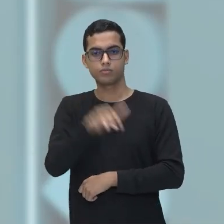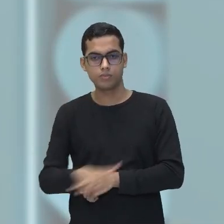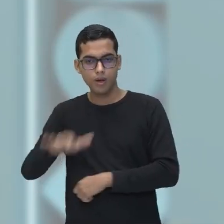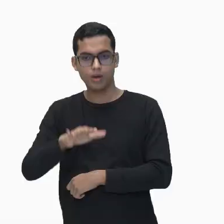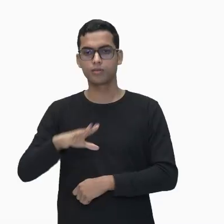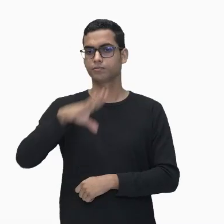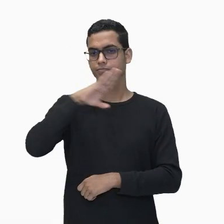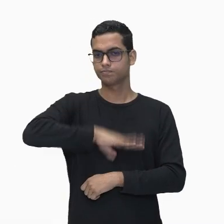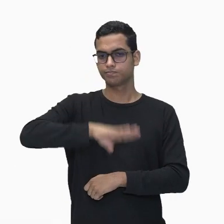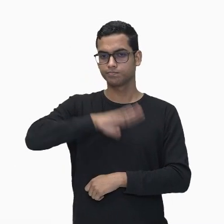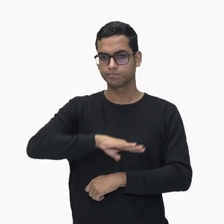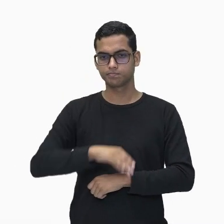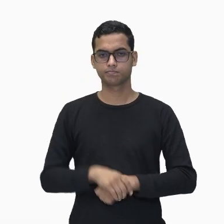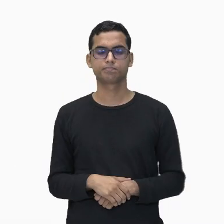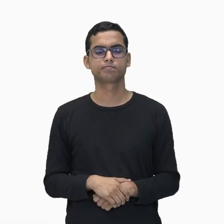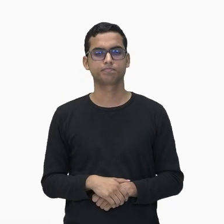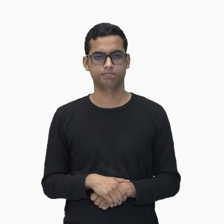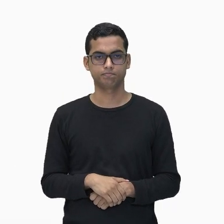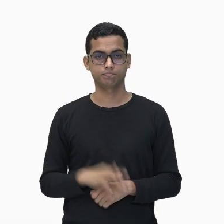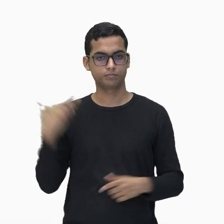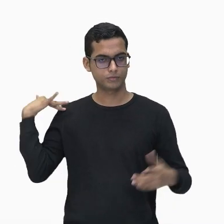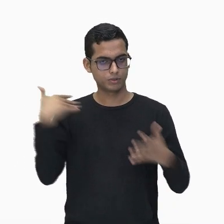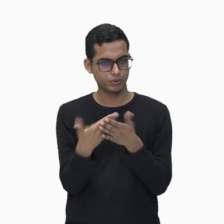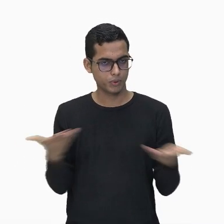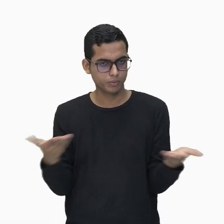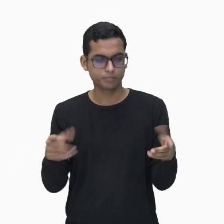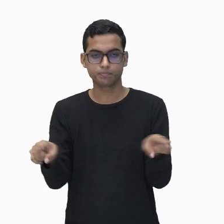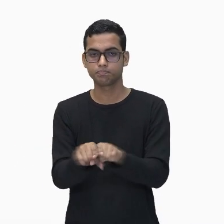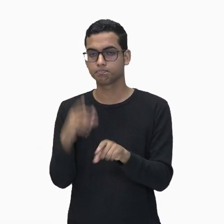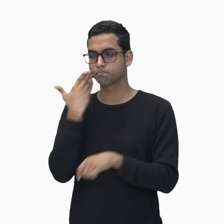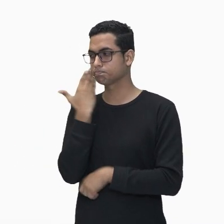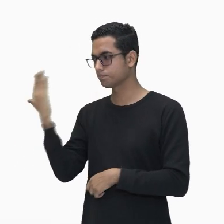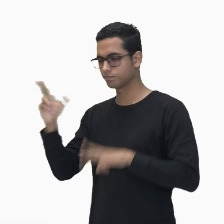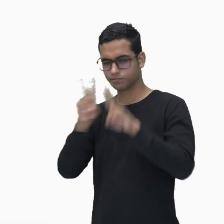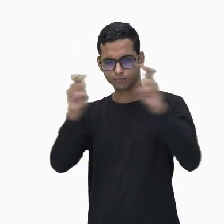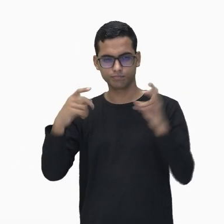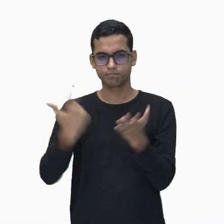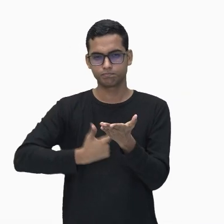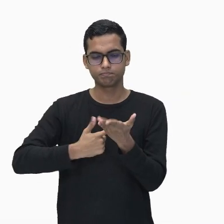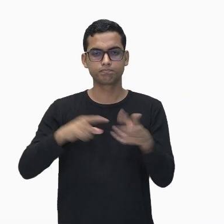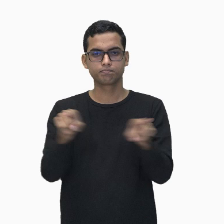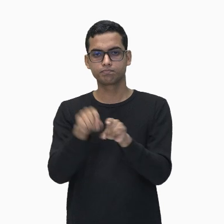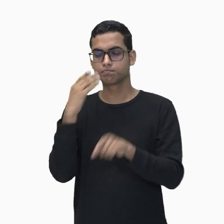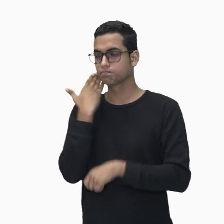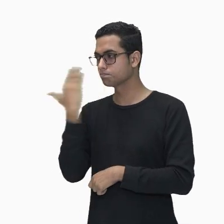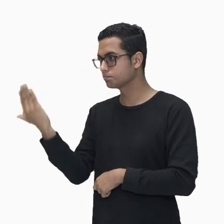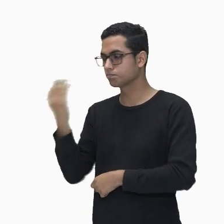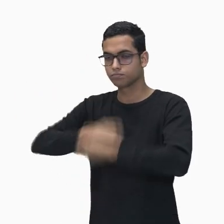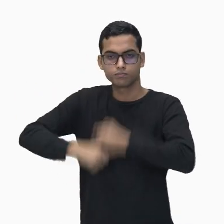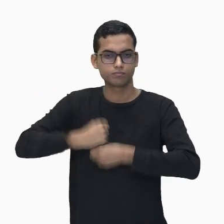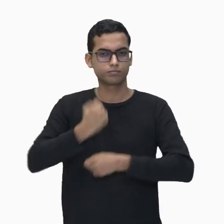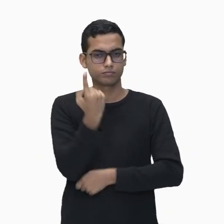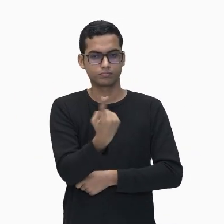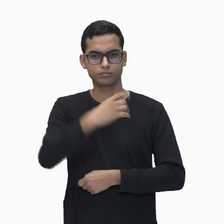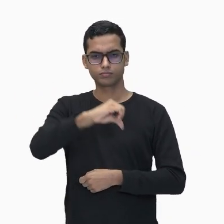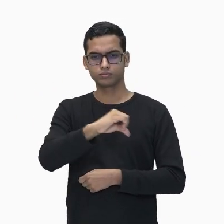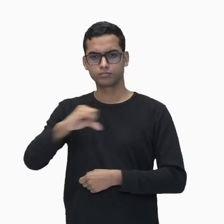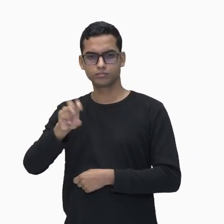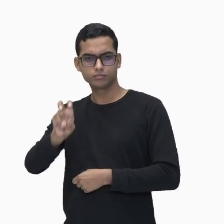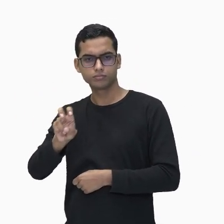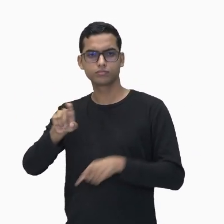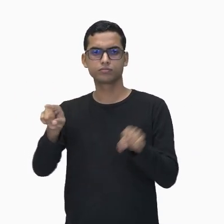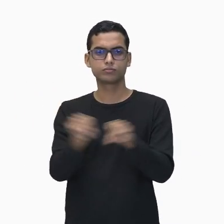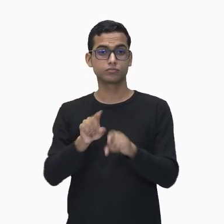sobre a Cegueira, que foi um livro lançado em 1995, é um romance que descreve a